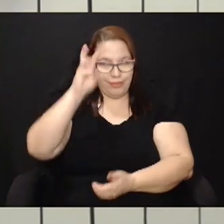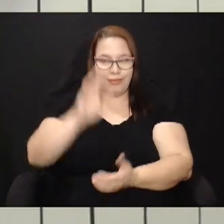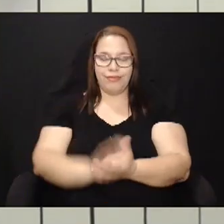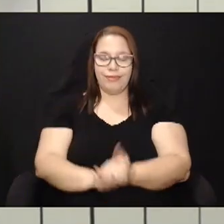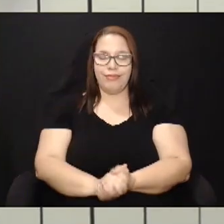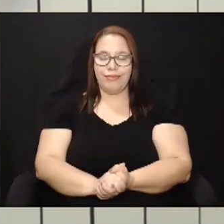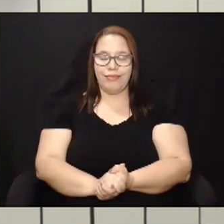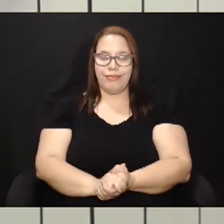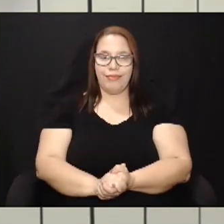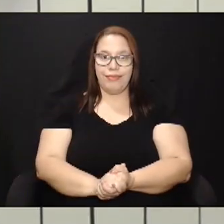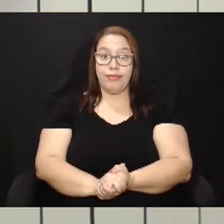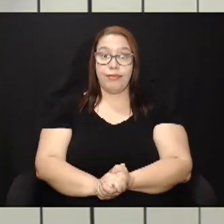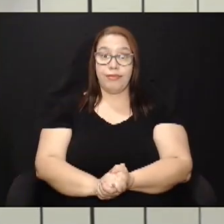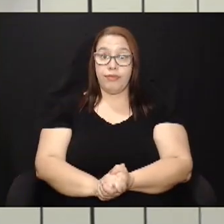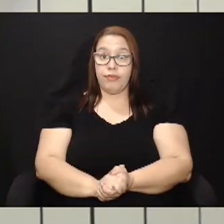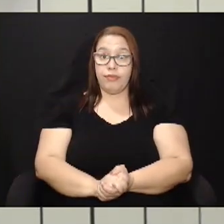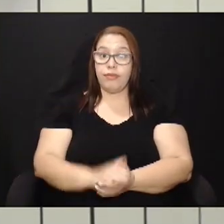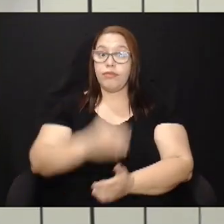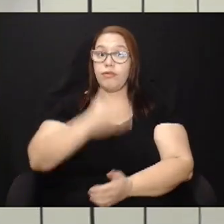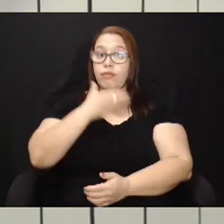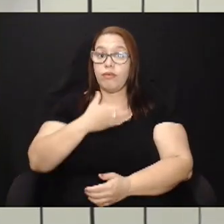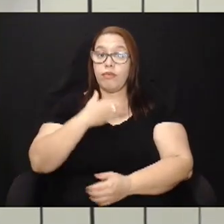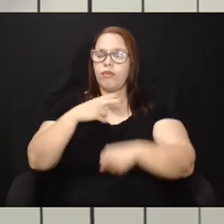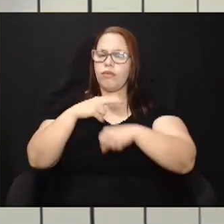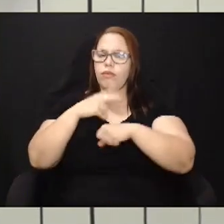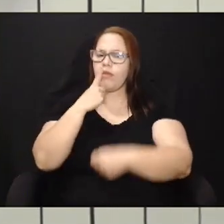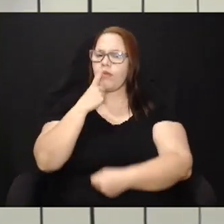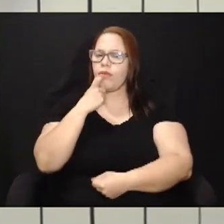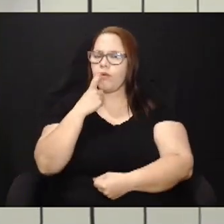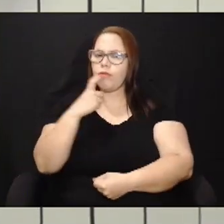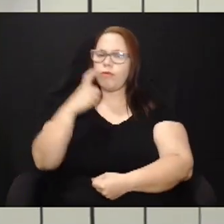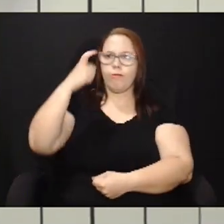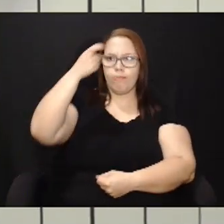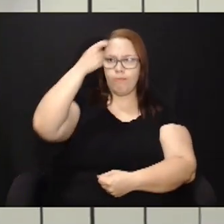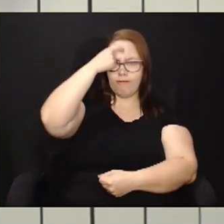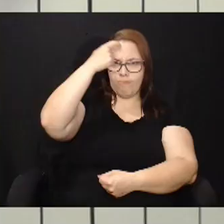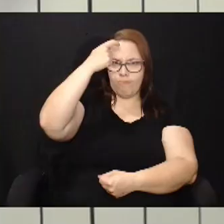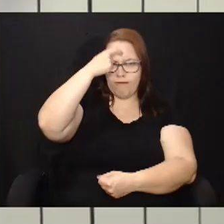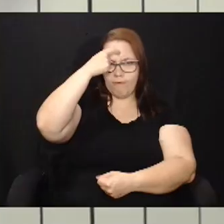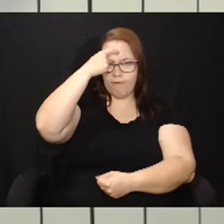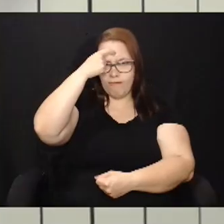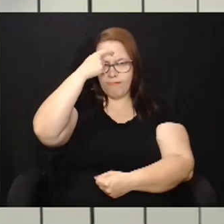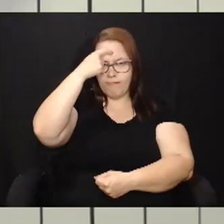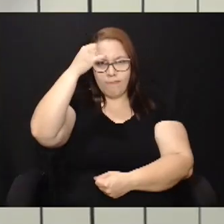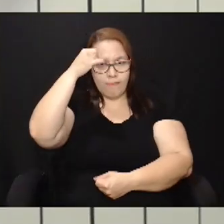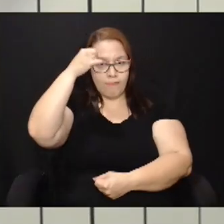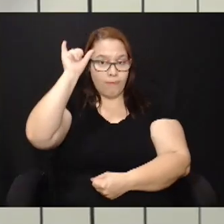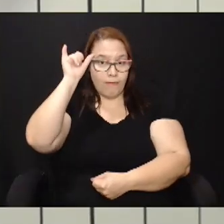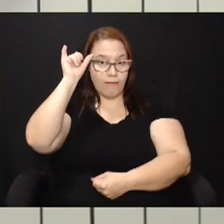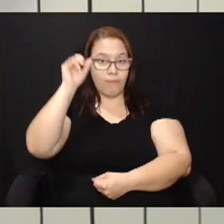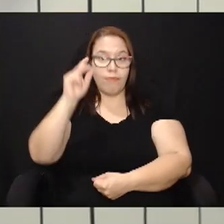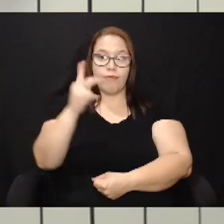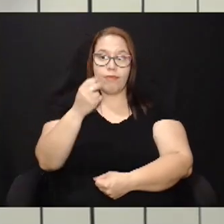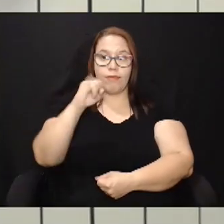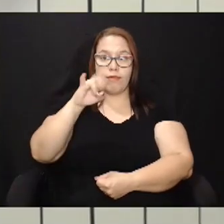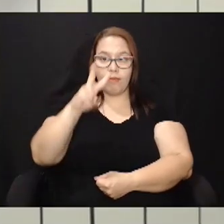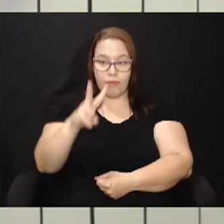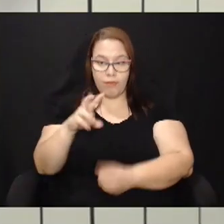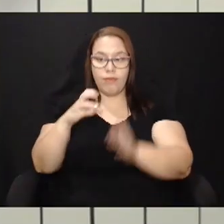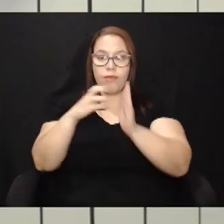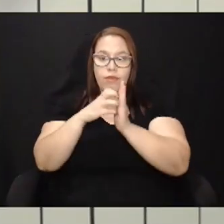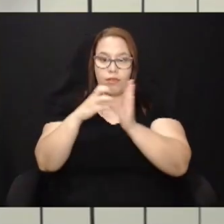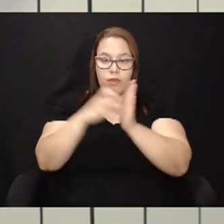Nós estamos no Dezembro Vermelho, é um mês de conscientização e prevenção do HIV, AIDS e de